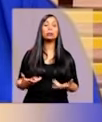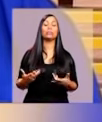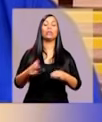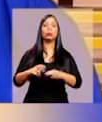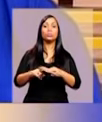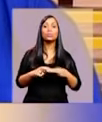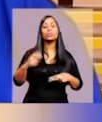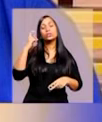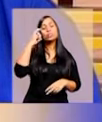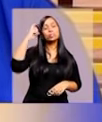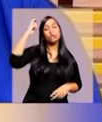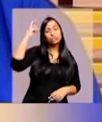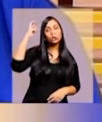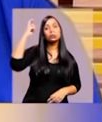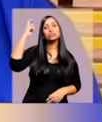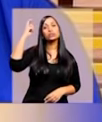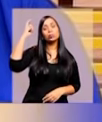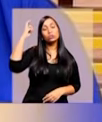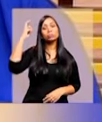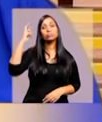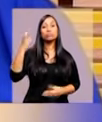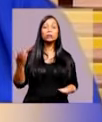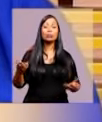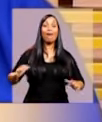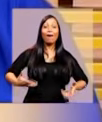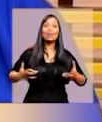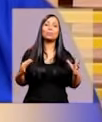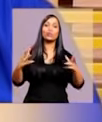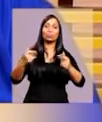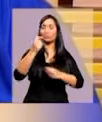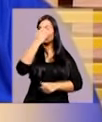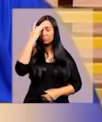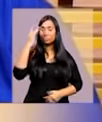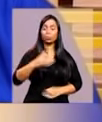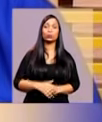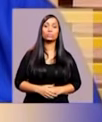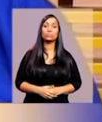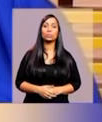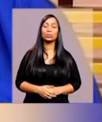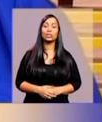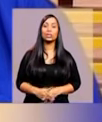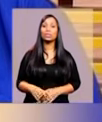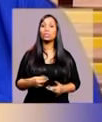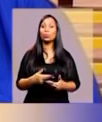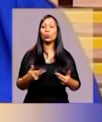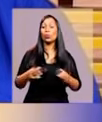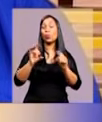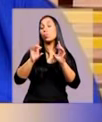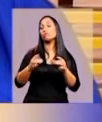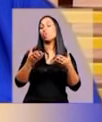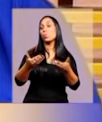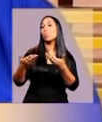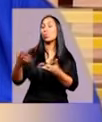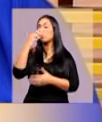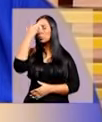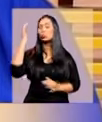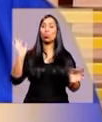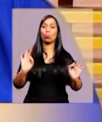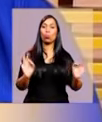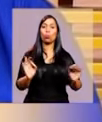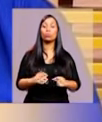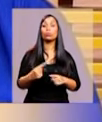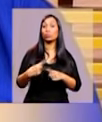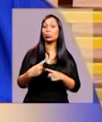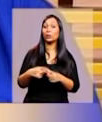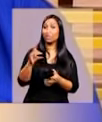animado pela inteligência búdica, que nesse caso anima todos os seres. Nós não damos muitos privilégios para o ser humano,